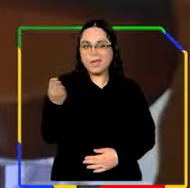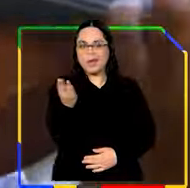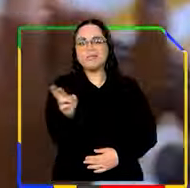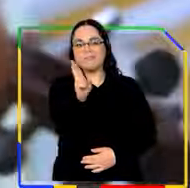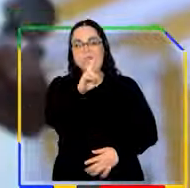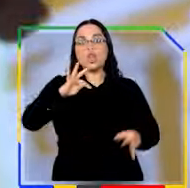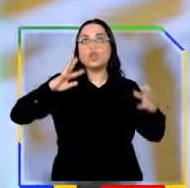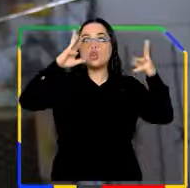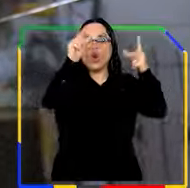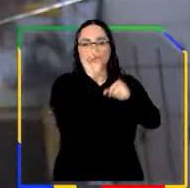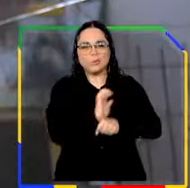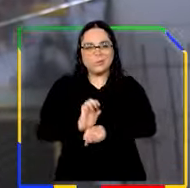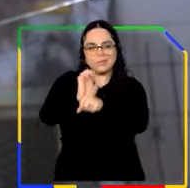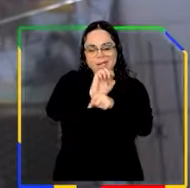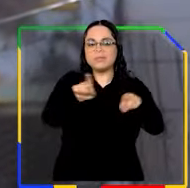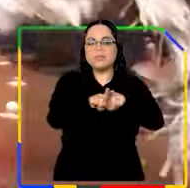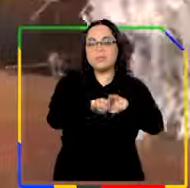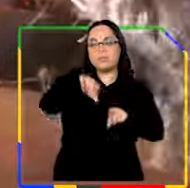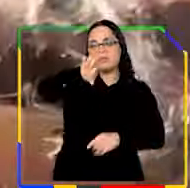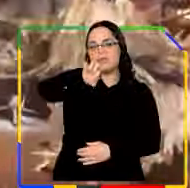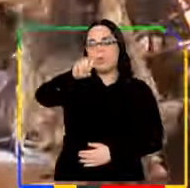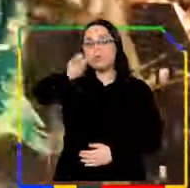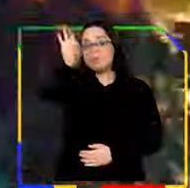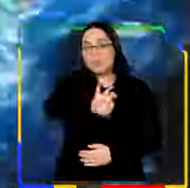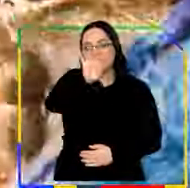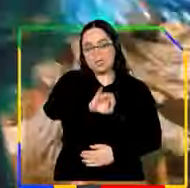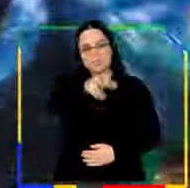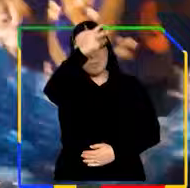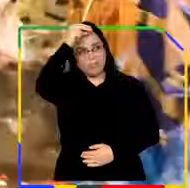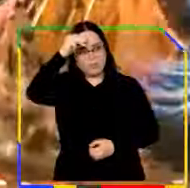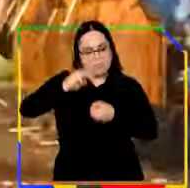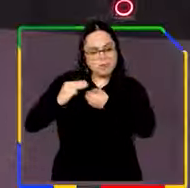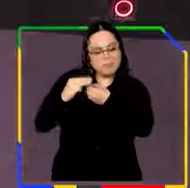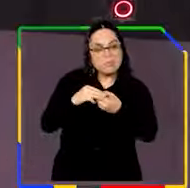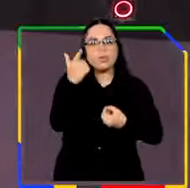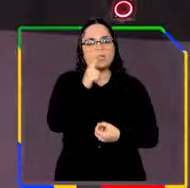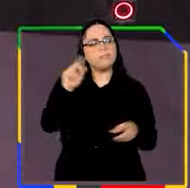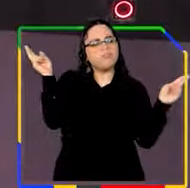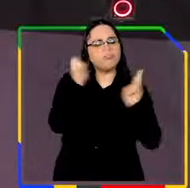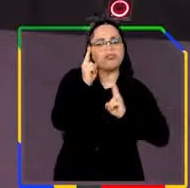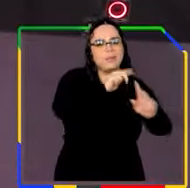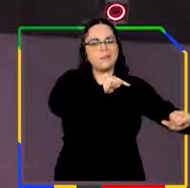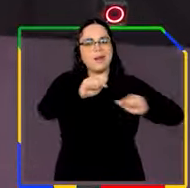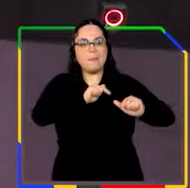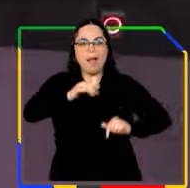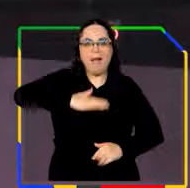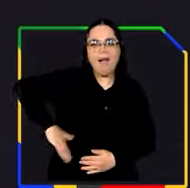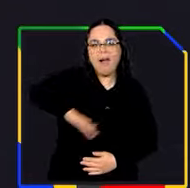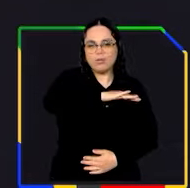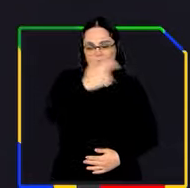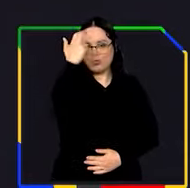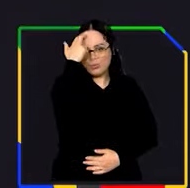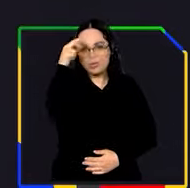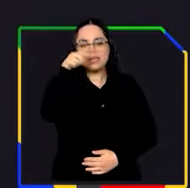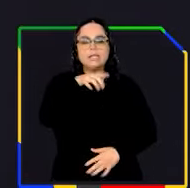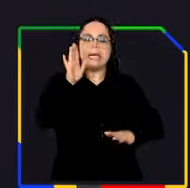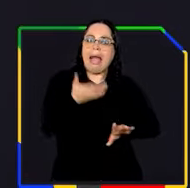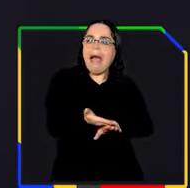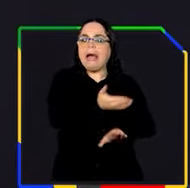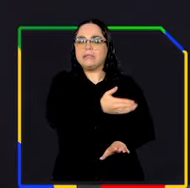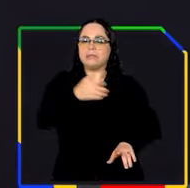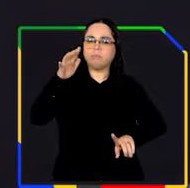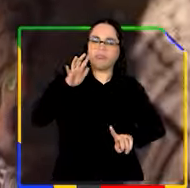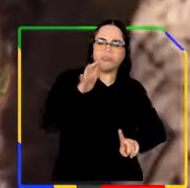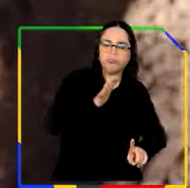para todos os estados e 98% dos municípios para socorrer os trabalhadores e trabalhadoras do setor que foram